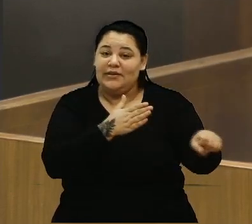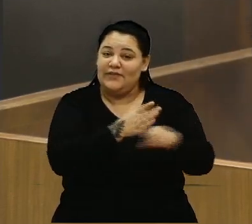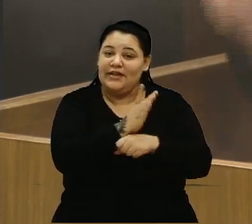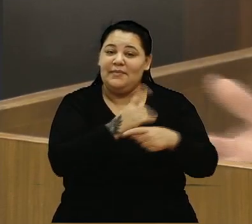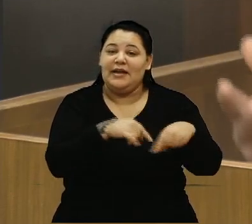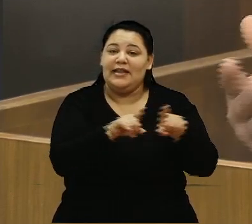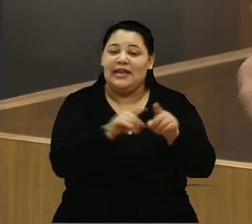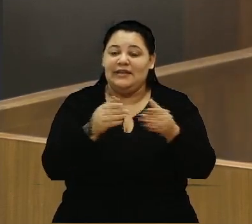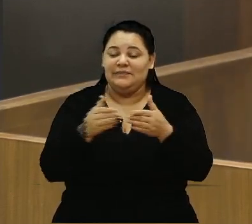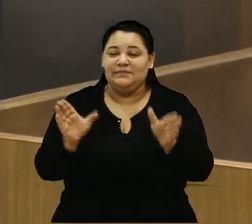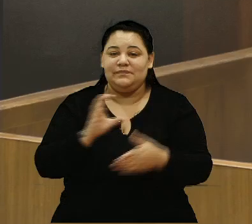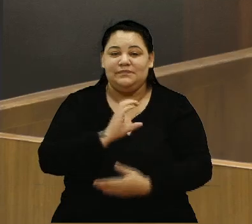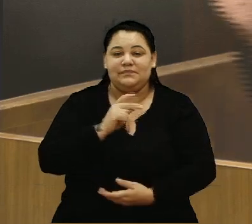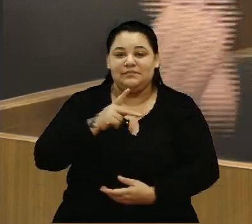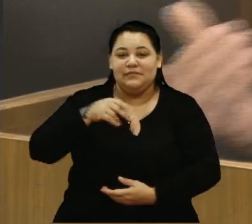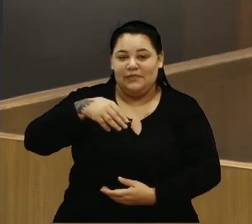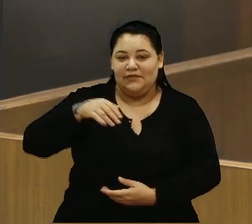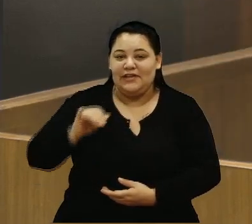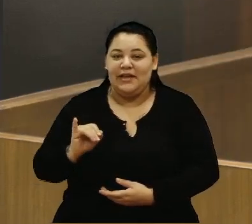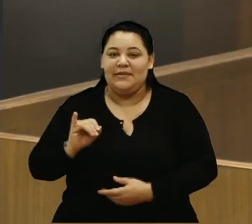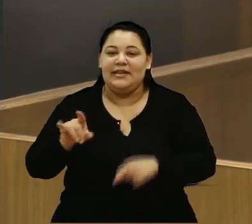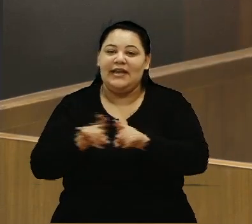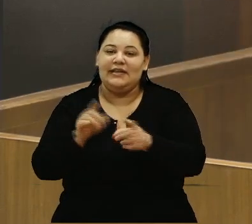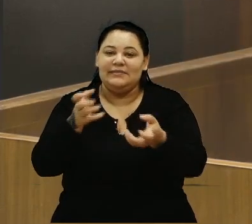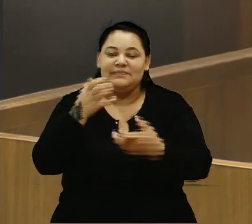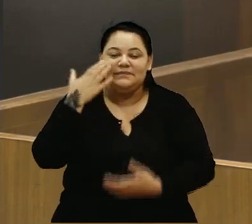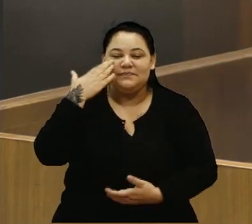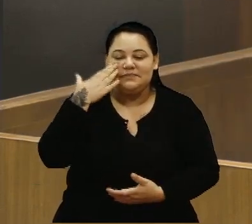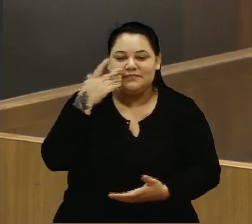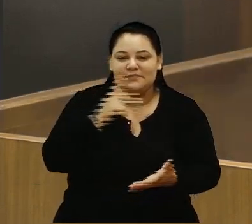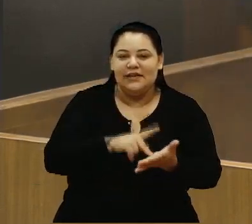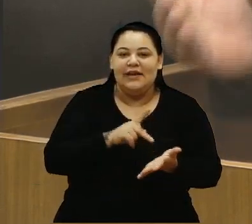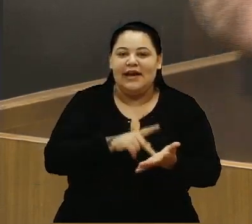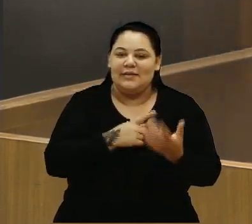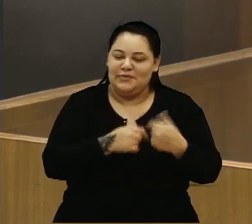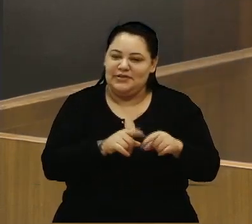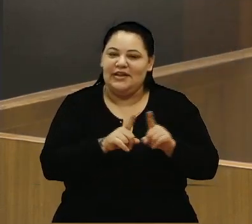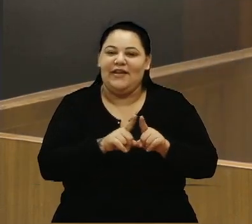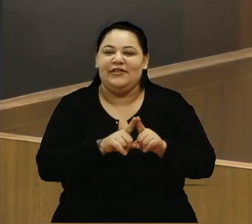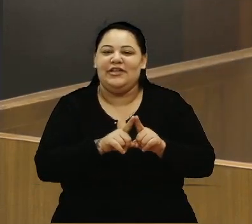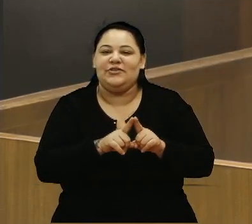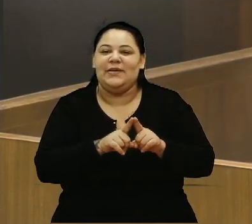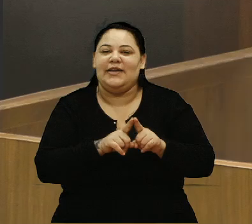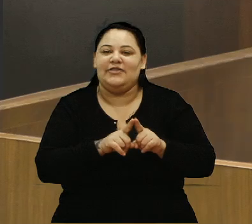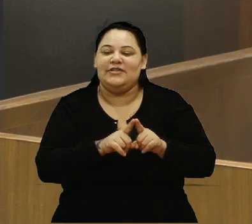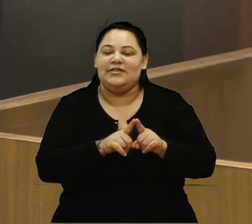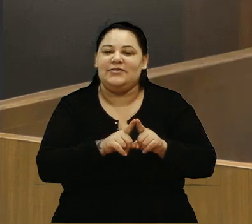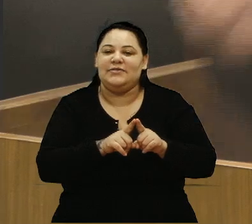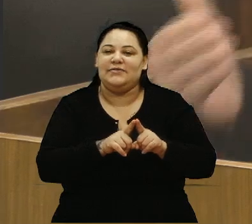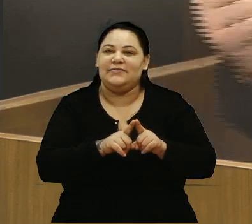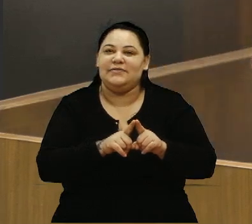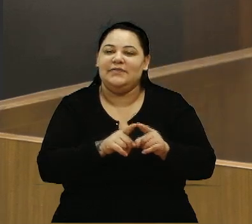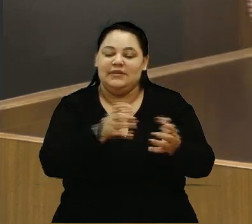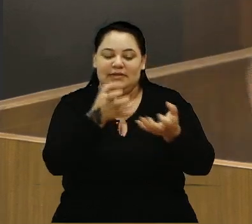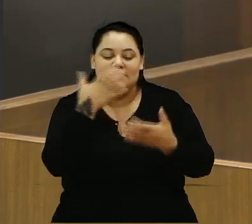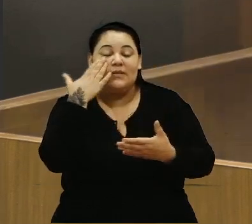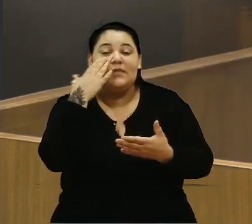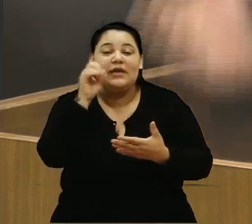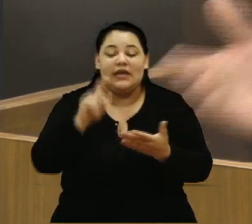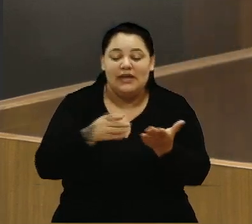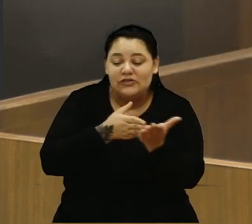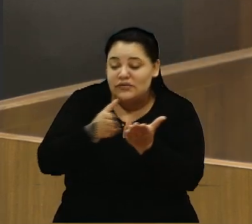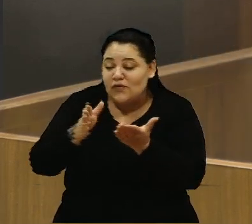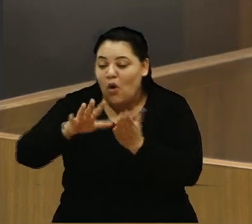de uma CPMI quer saber a verdade. Quer saber o que está acontecendo. Quer saber quem desviou e por